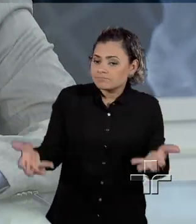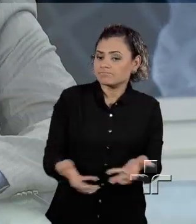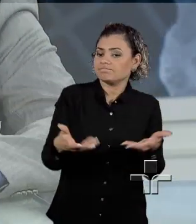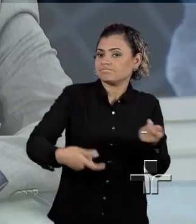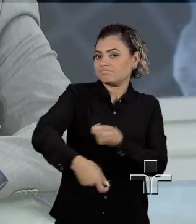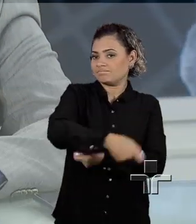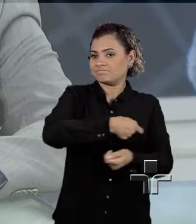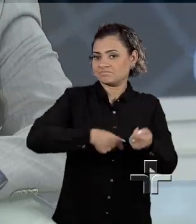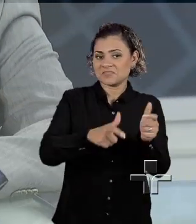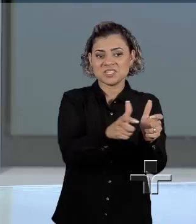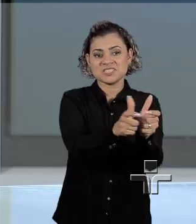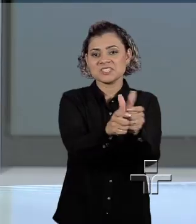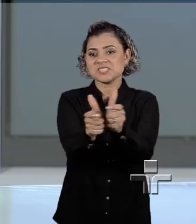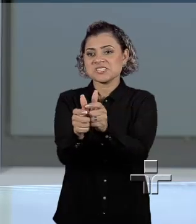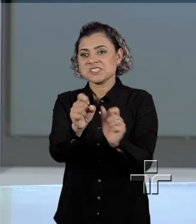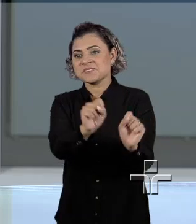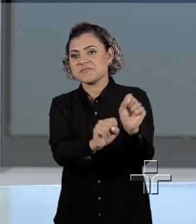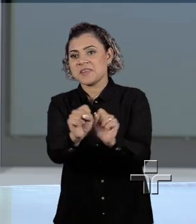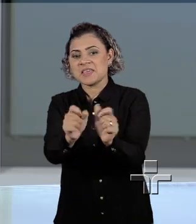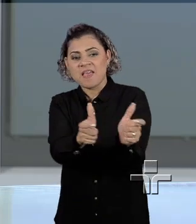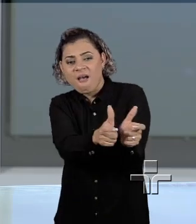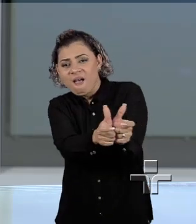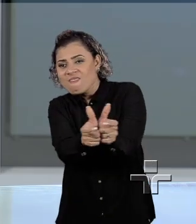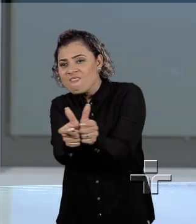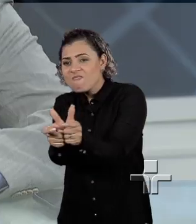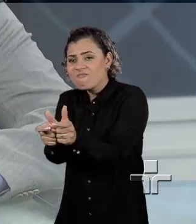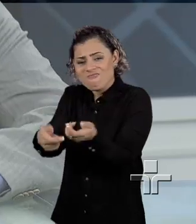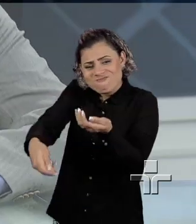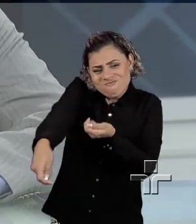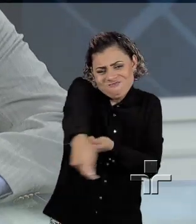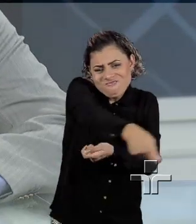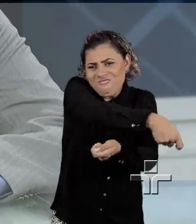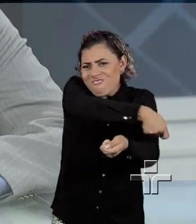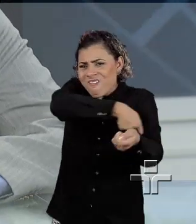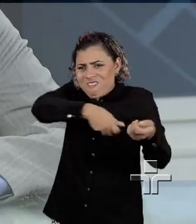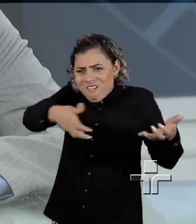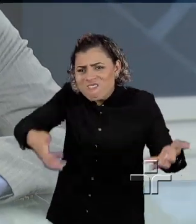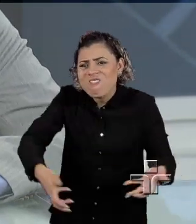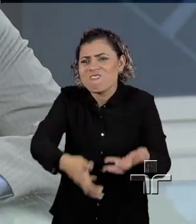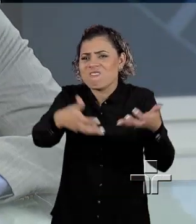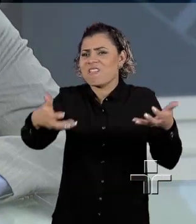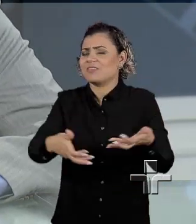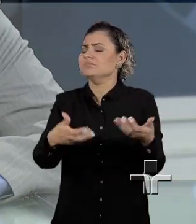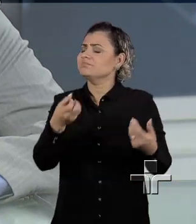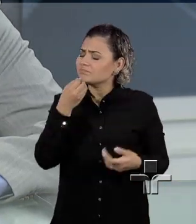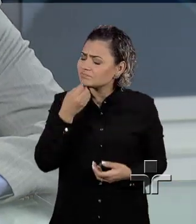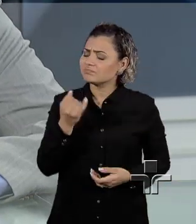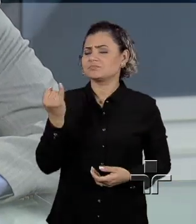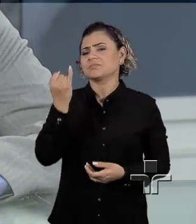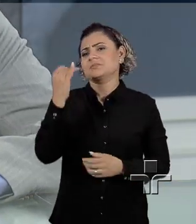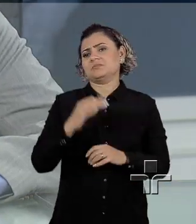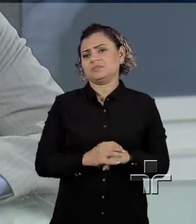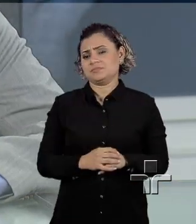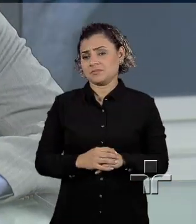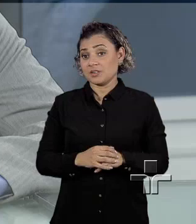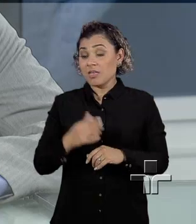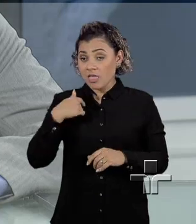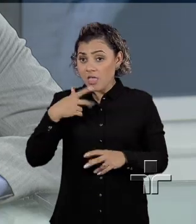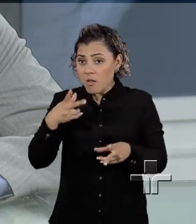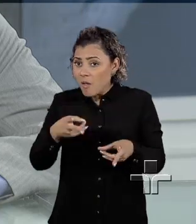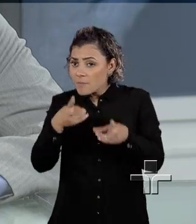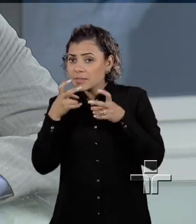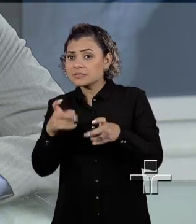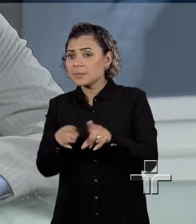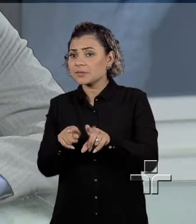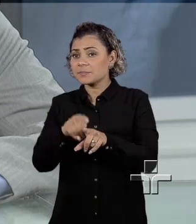dos pequenos. Pequeno comércio. Lá embaixo. Vamos fomentar, vamos dizer, esses pequenos empreendimentos. Eu estou vendo que está crescendo